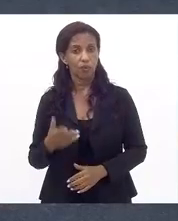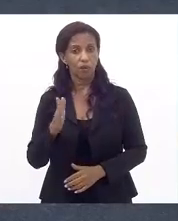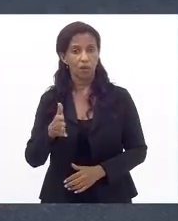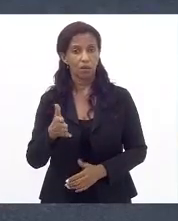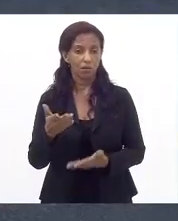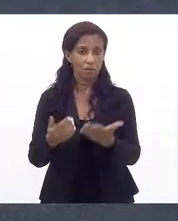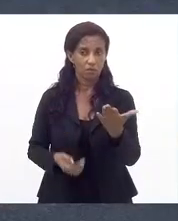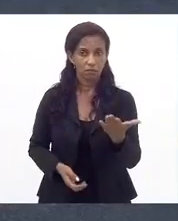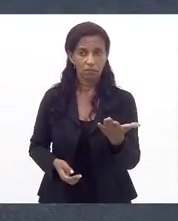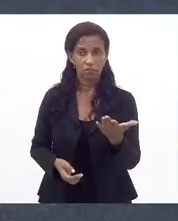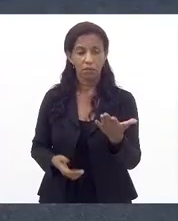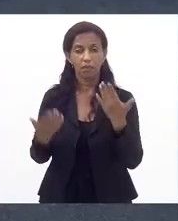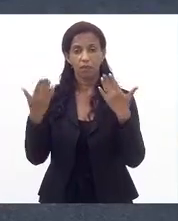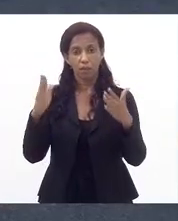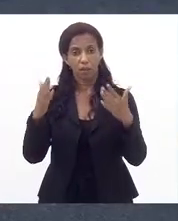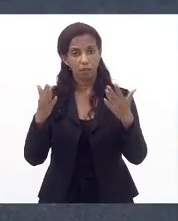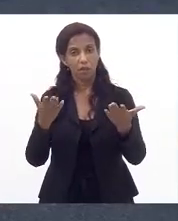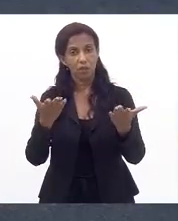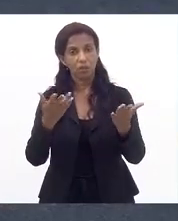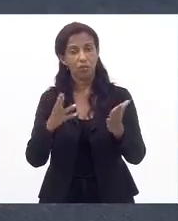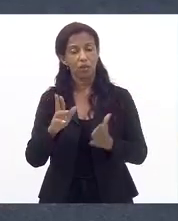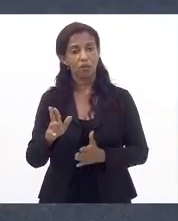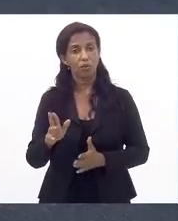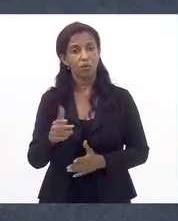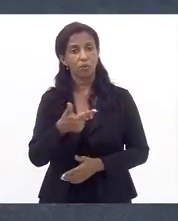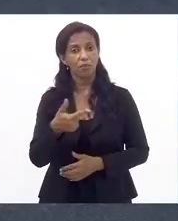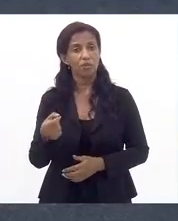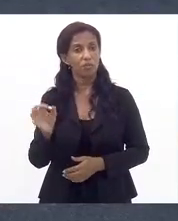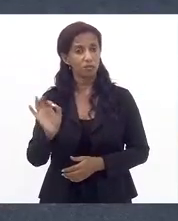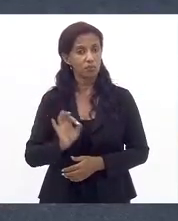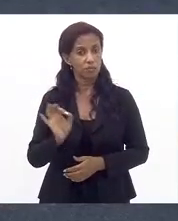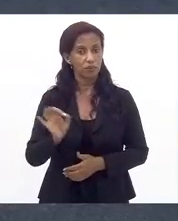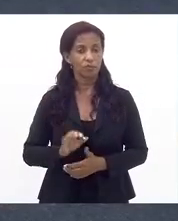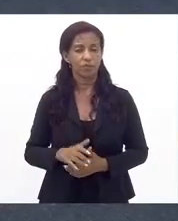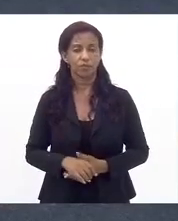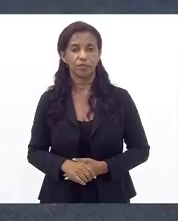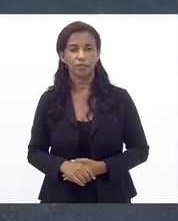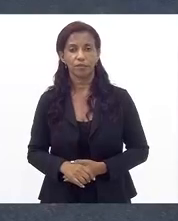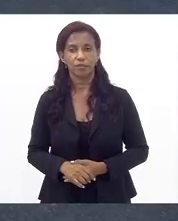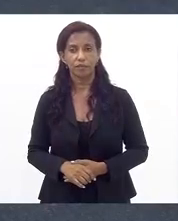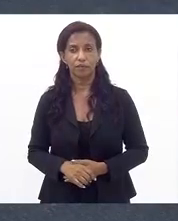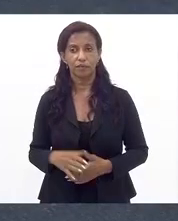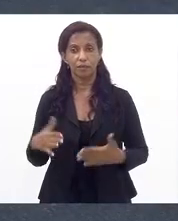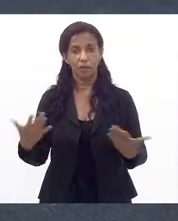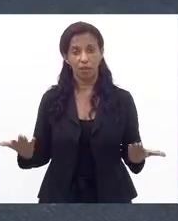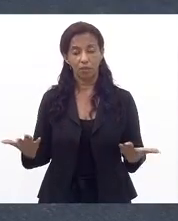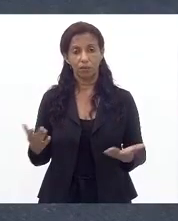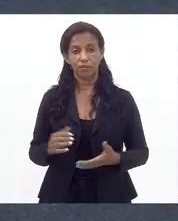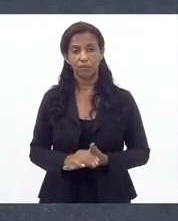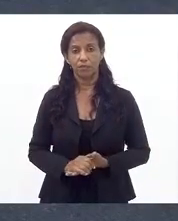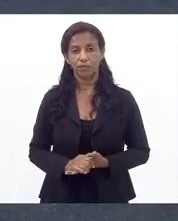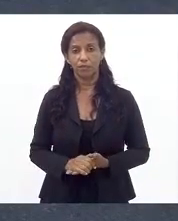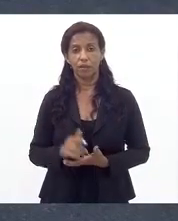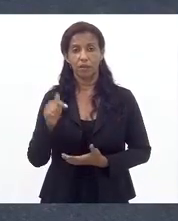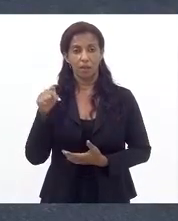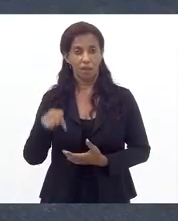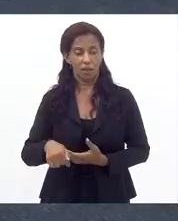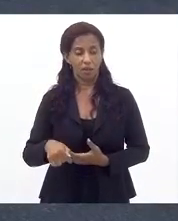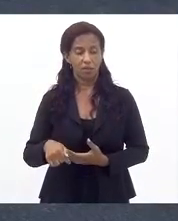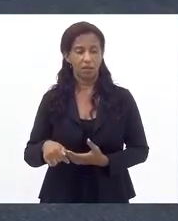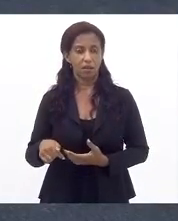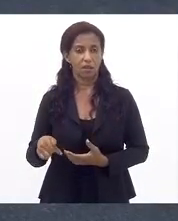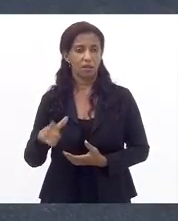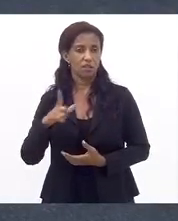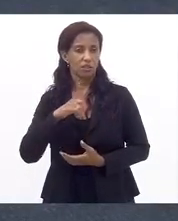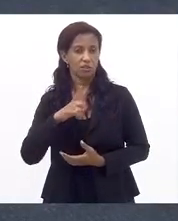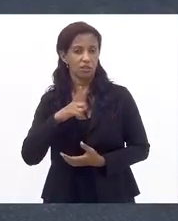aqui até parabeniza já colocou a realização de vinte por cento bom então seja essa questão